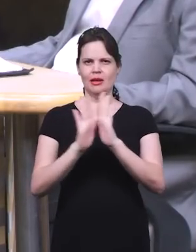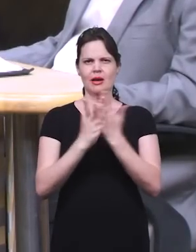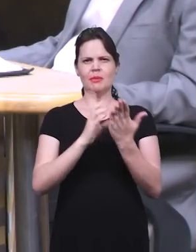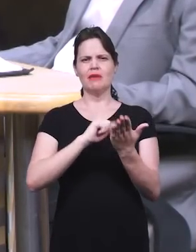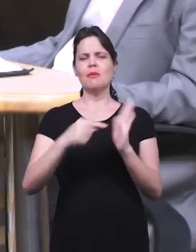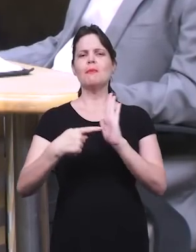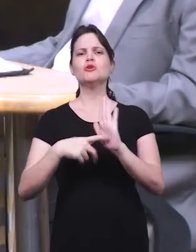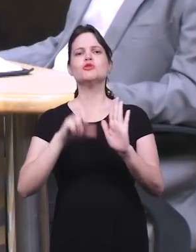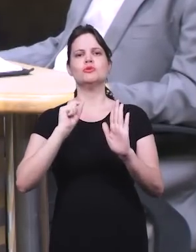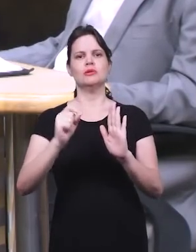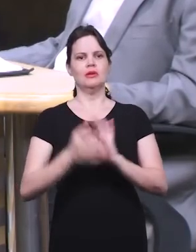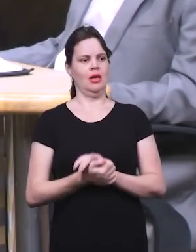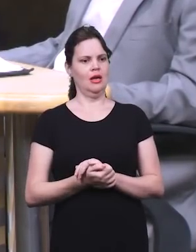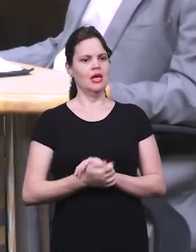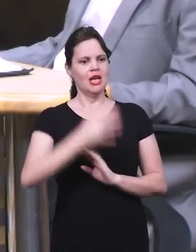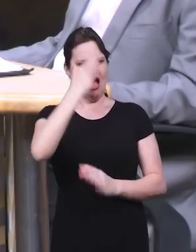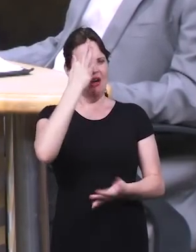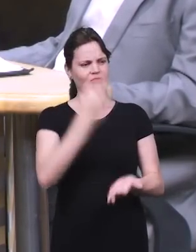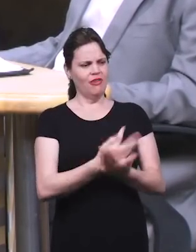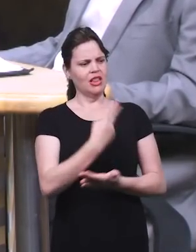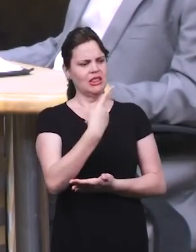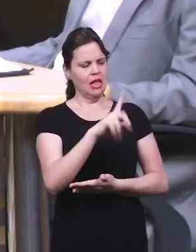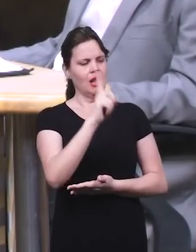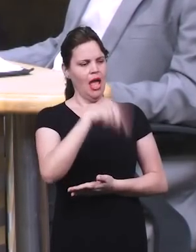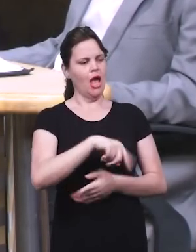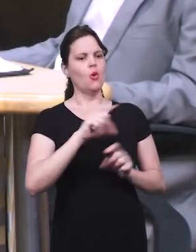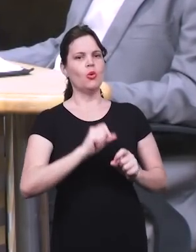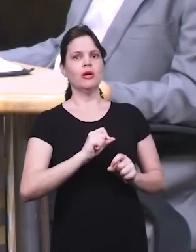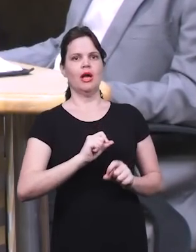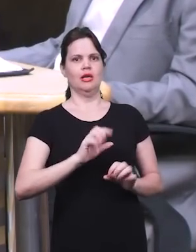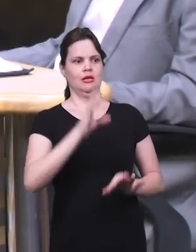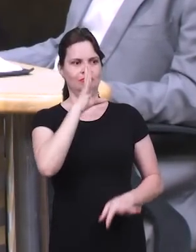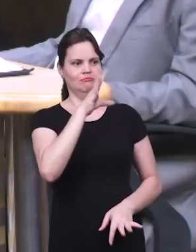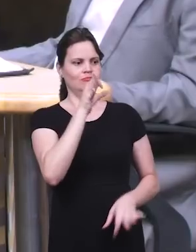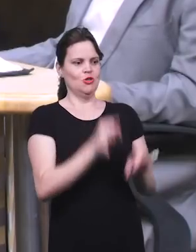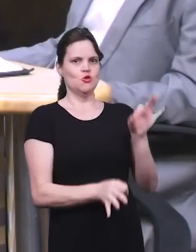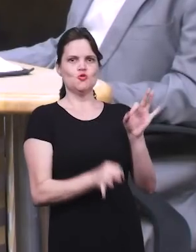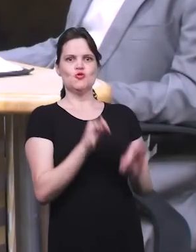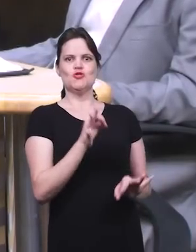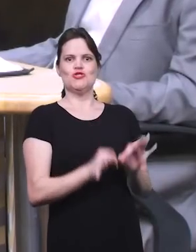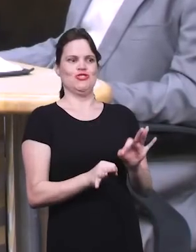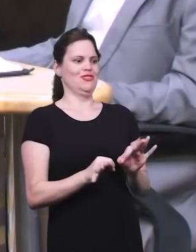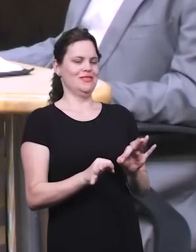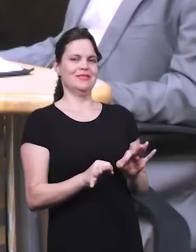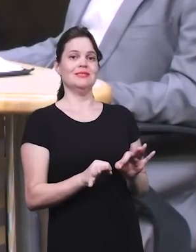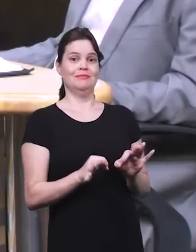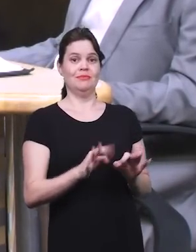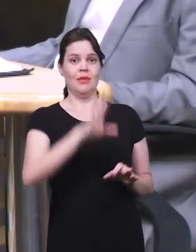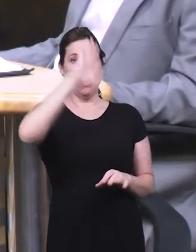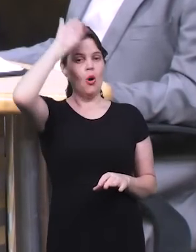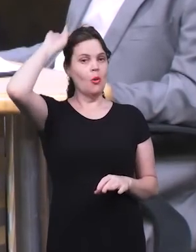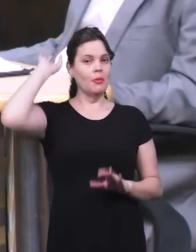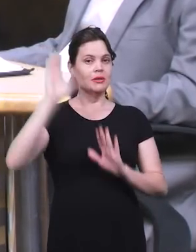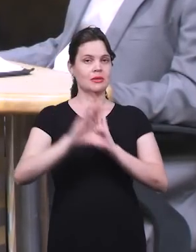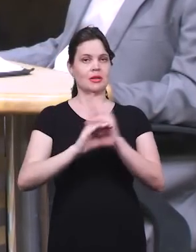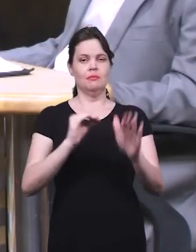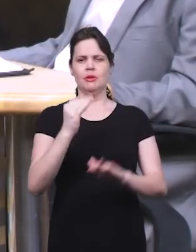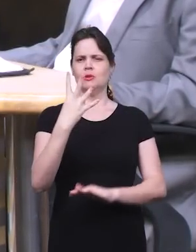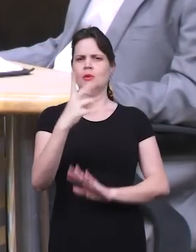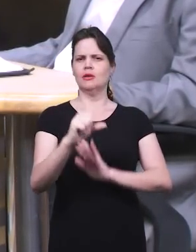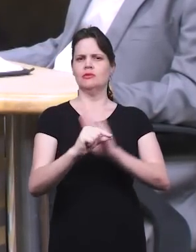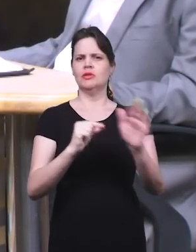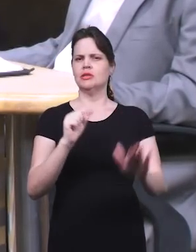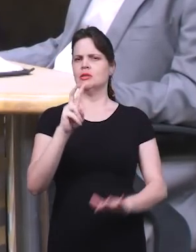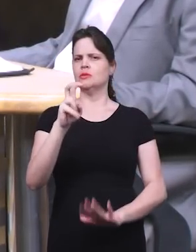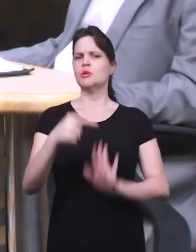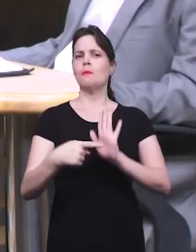palavra fala que foi imputado como justiça. Justiça. Né? Interessante foi que justificado o texto Romanos 4,